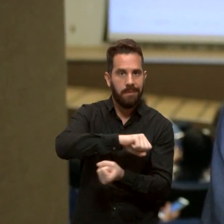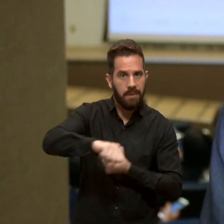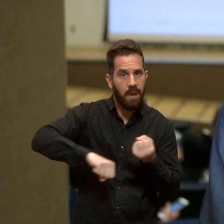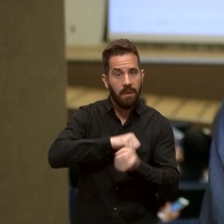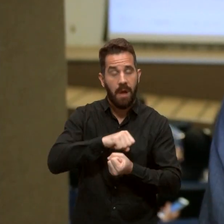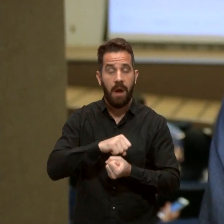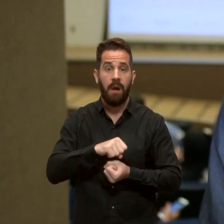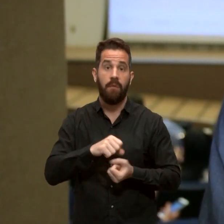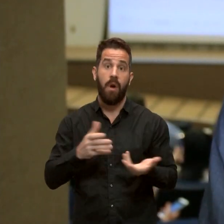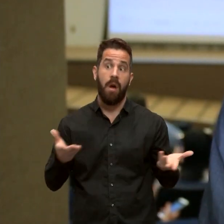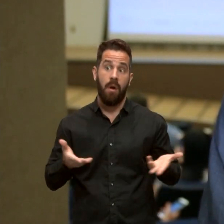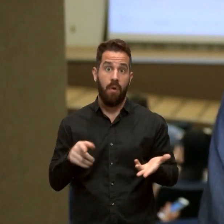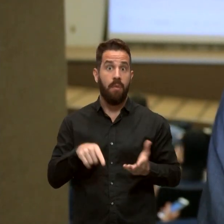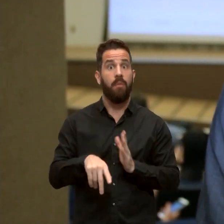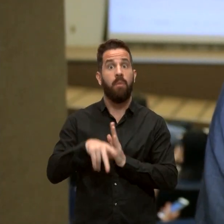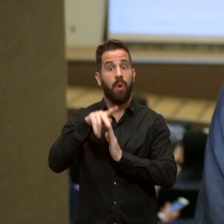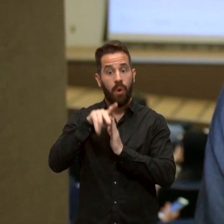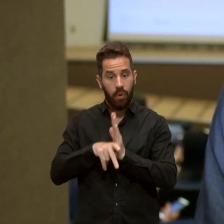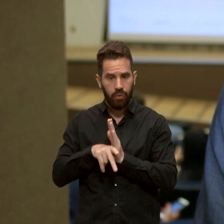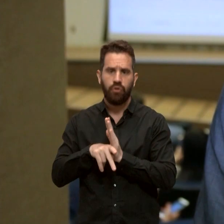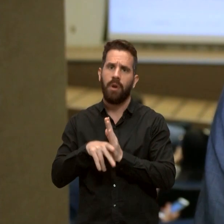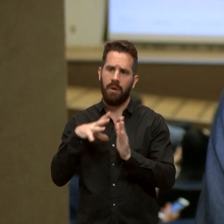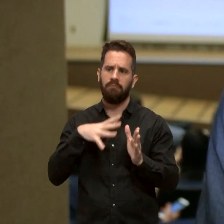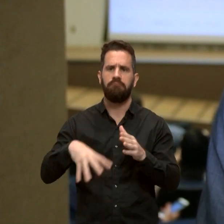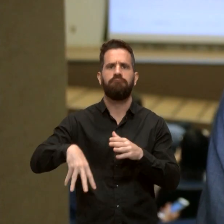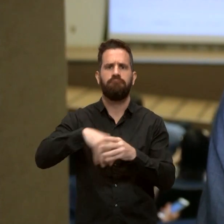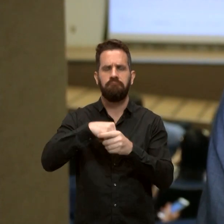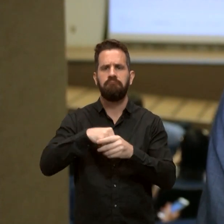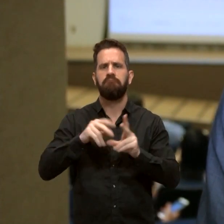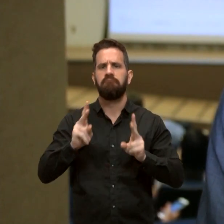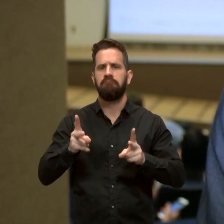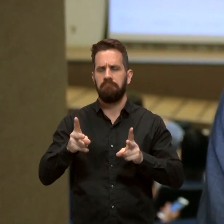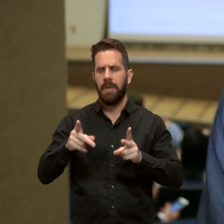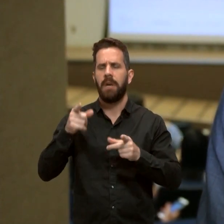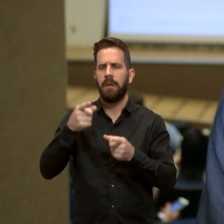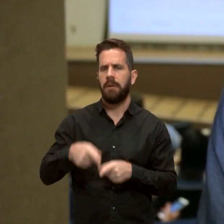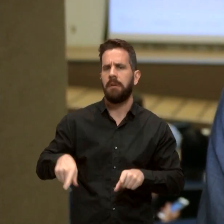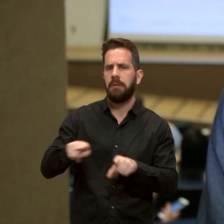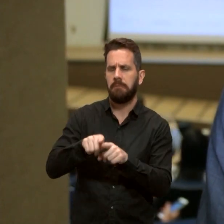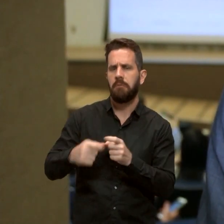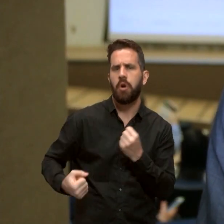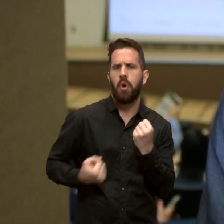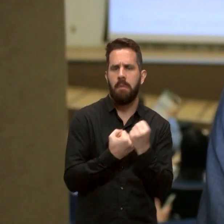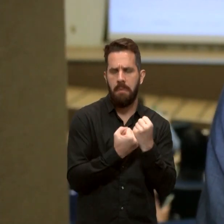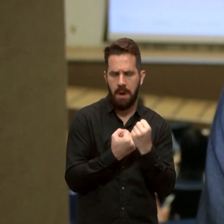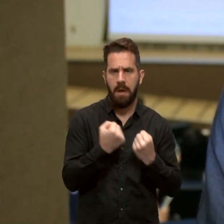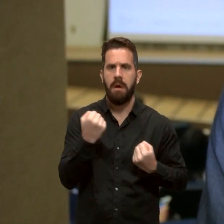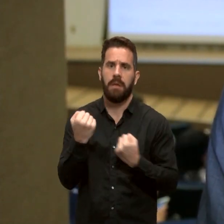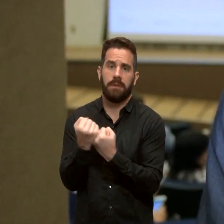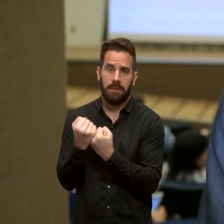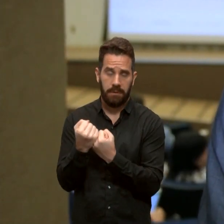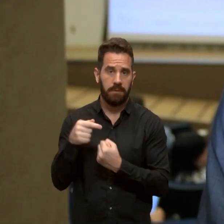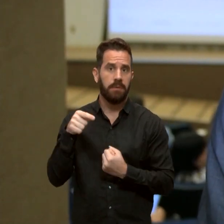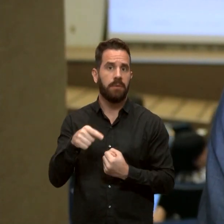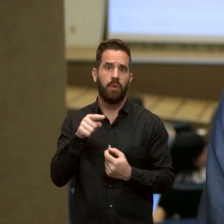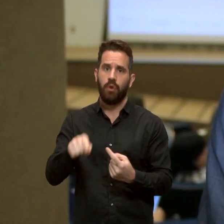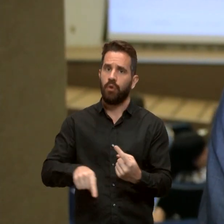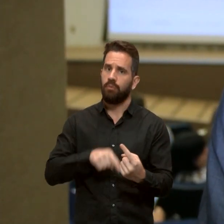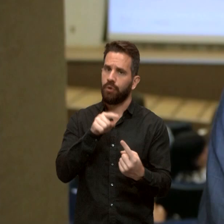atividade no âmbito dessa cooperação que visa combinar todas essas fortalezas,